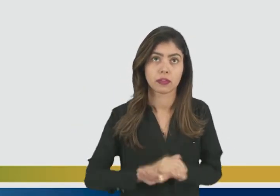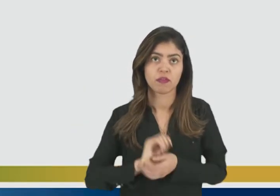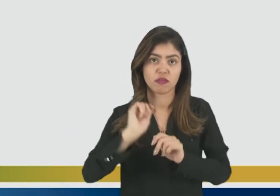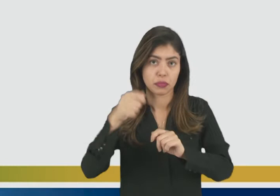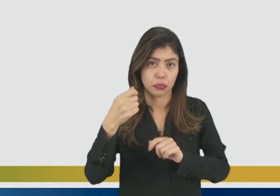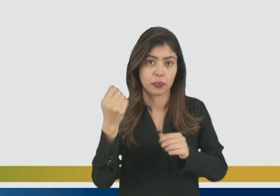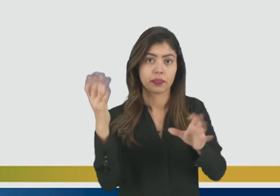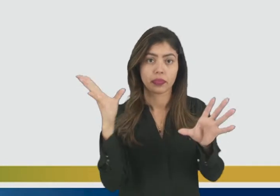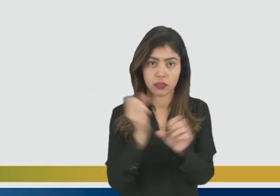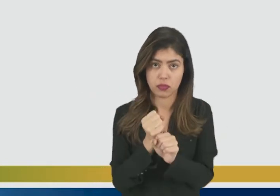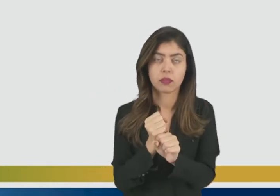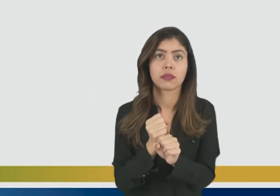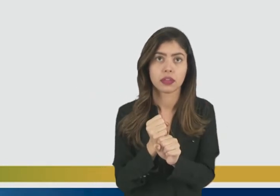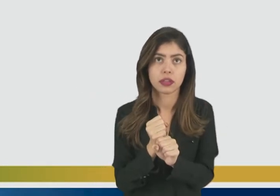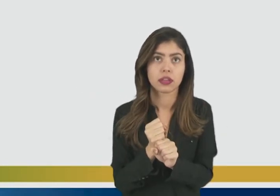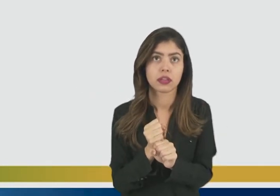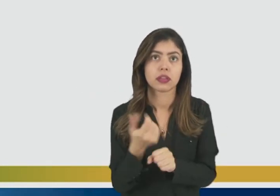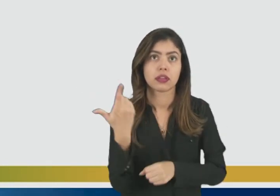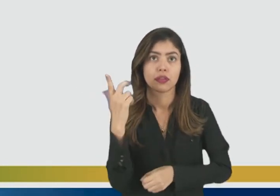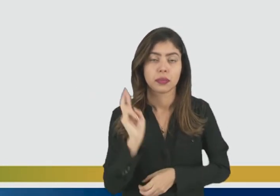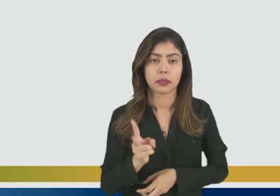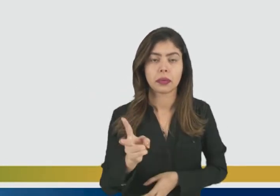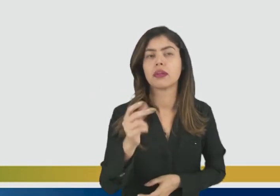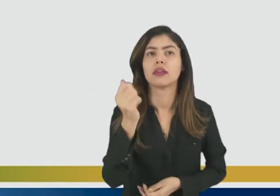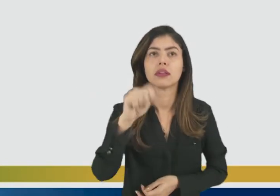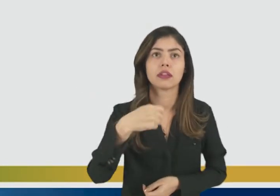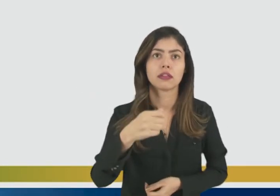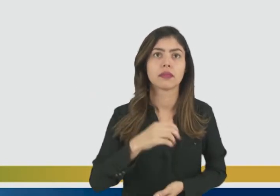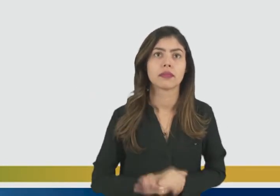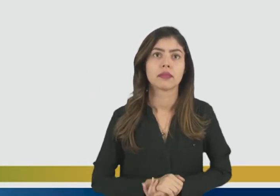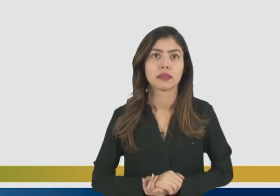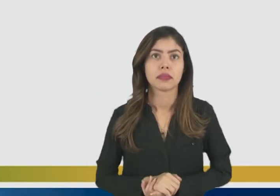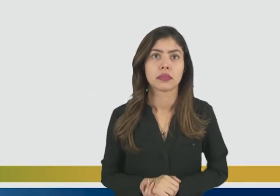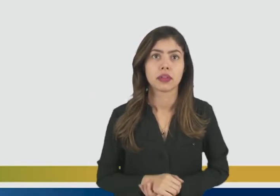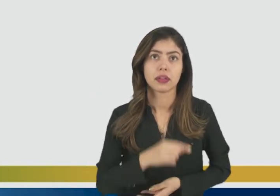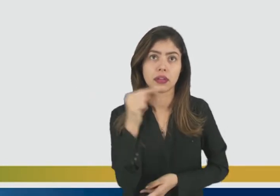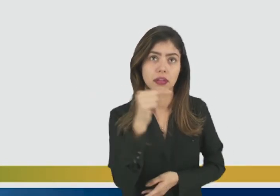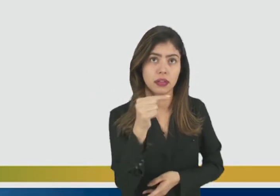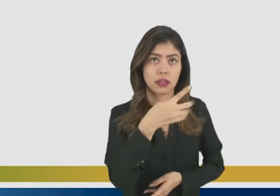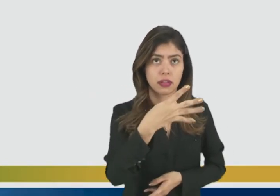ó, a gente soma e conserva o sinal. Então a entalpia dos produtos, menos